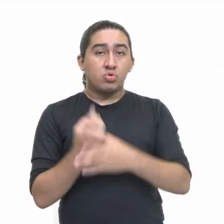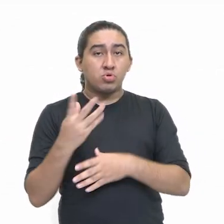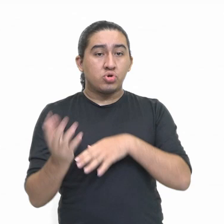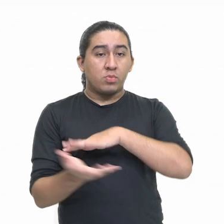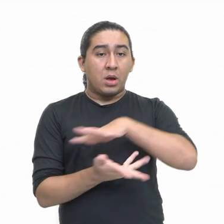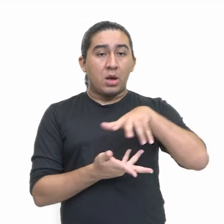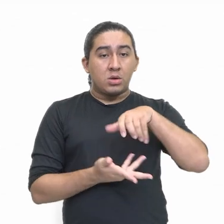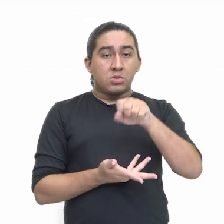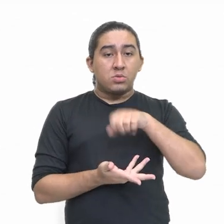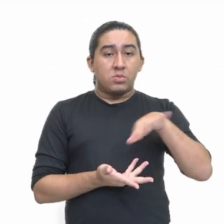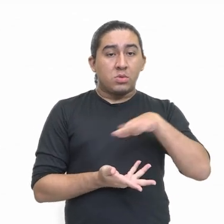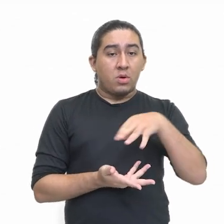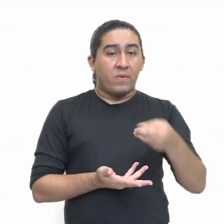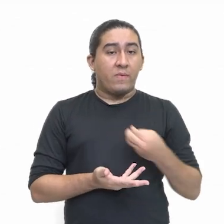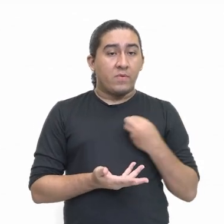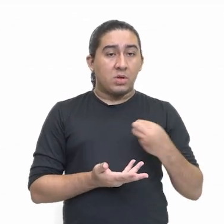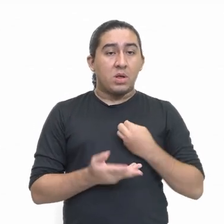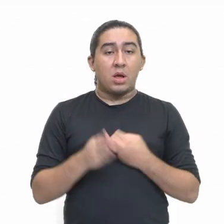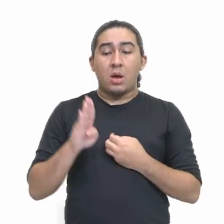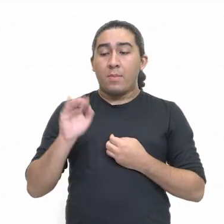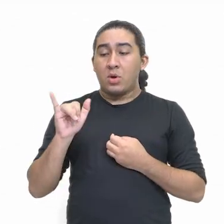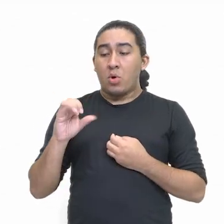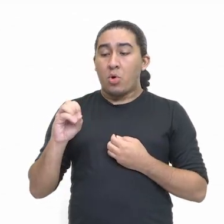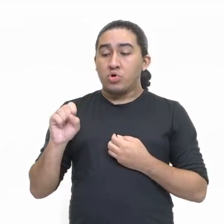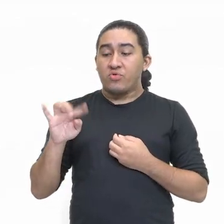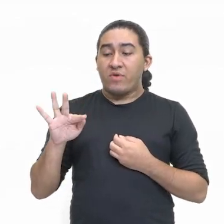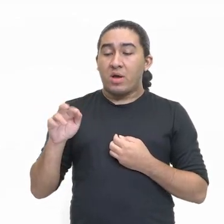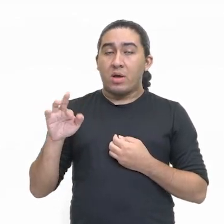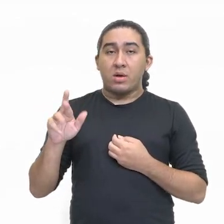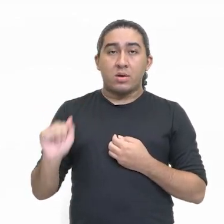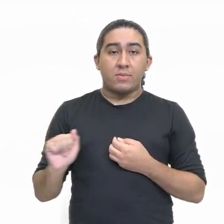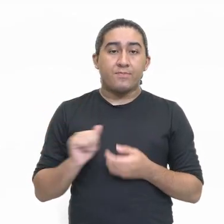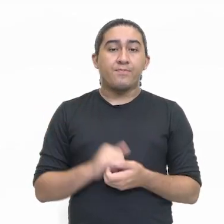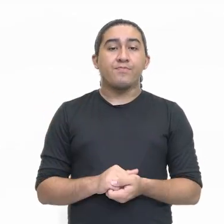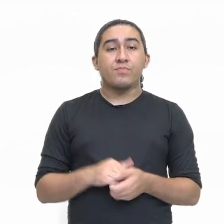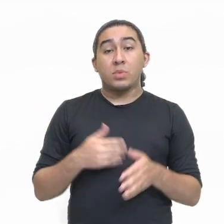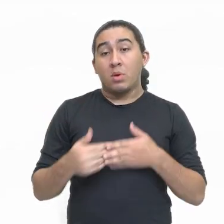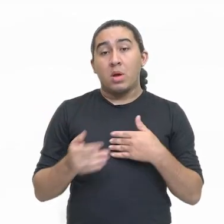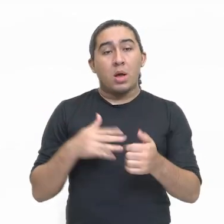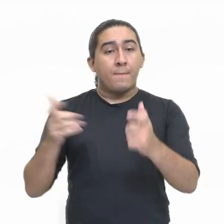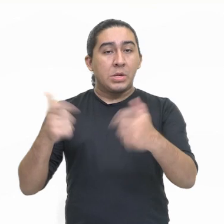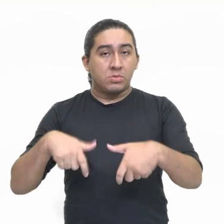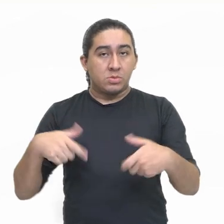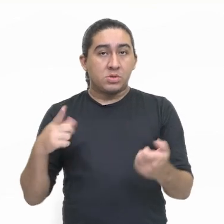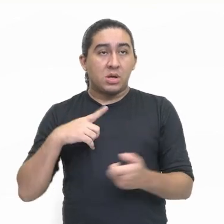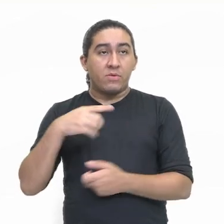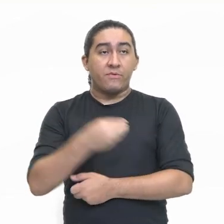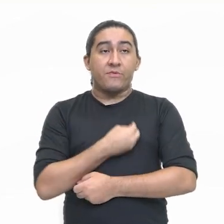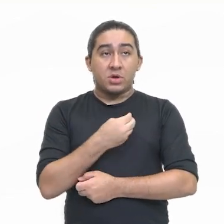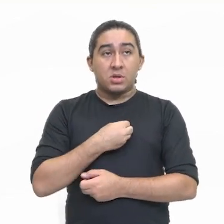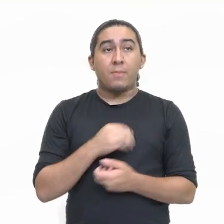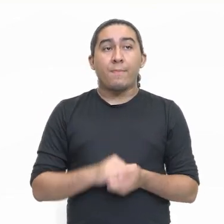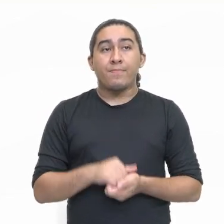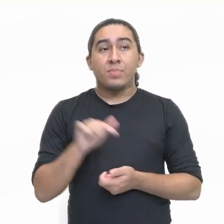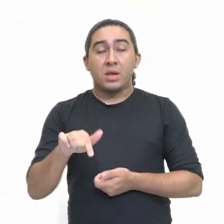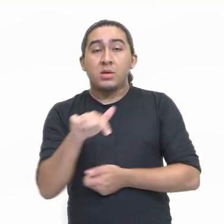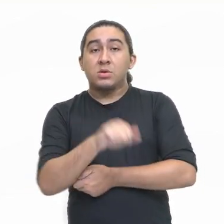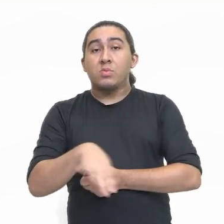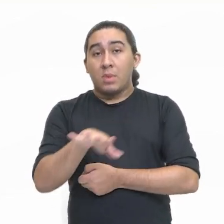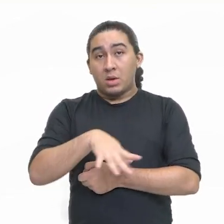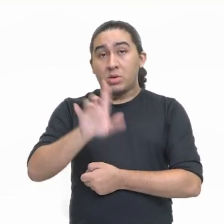em qualquer parte do planeta terra onde exista a vida este